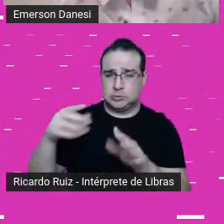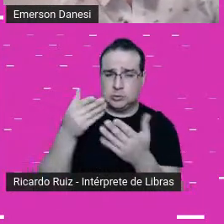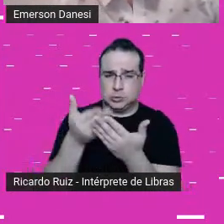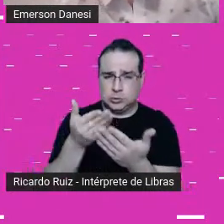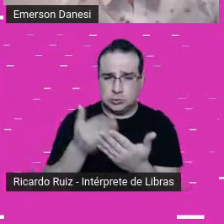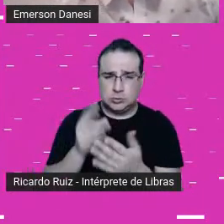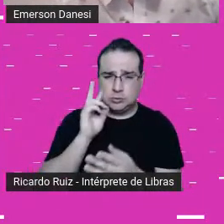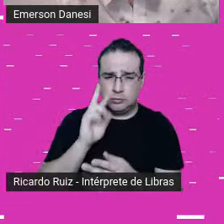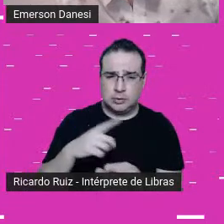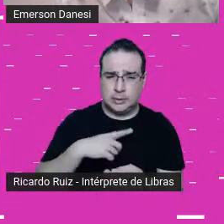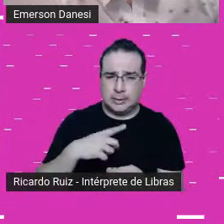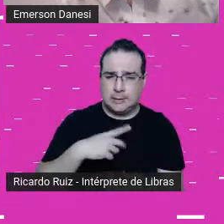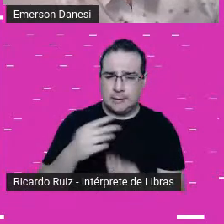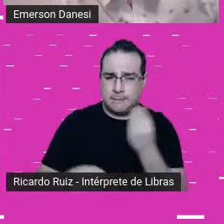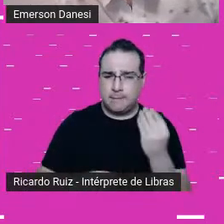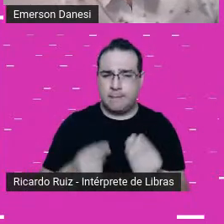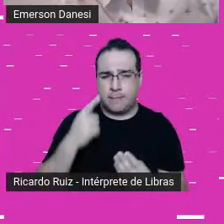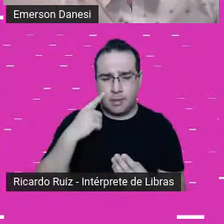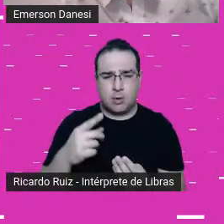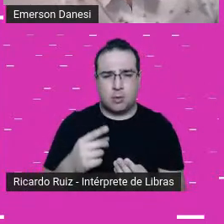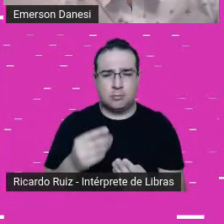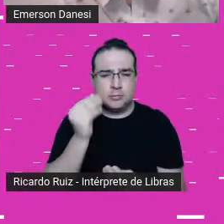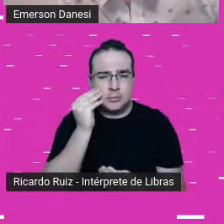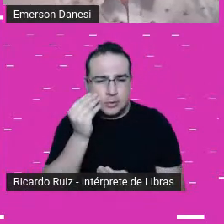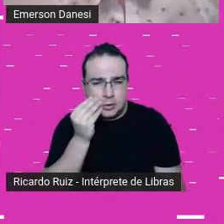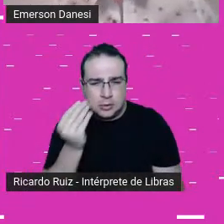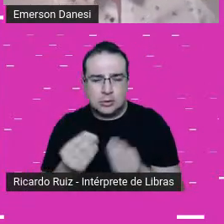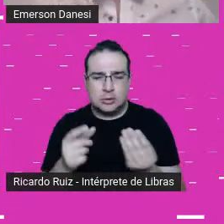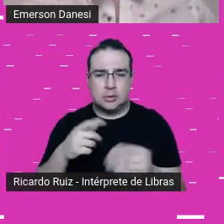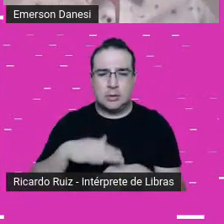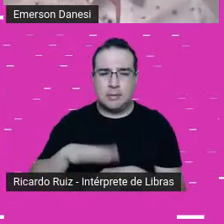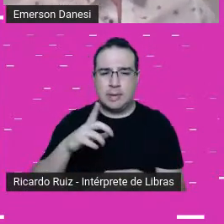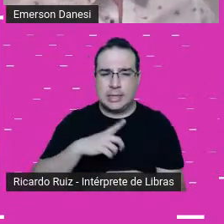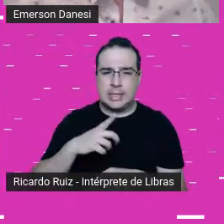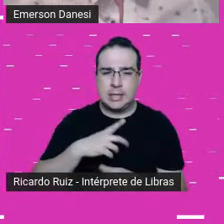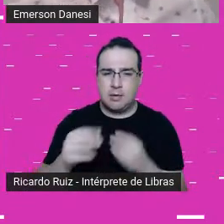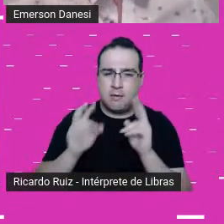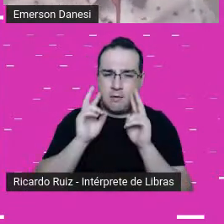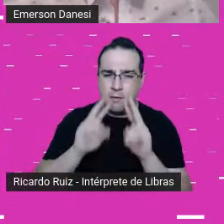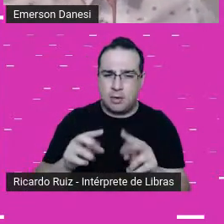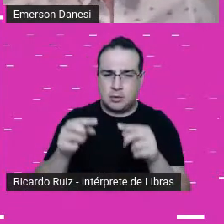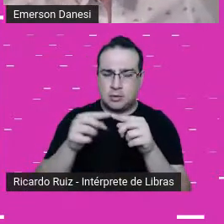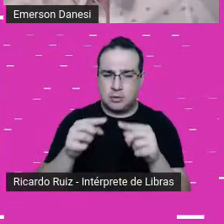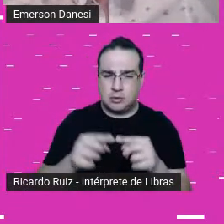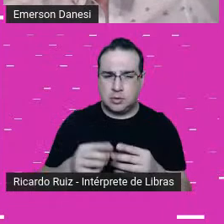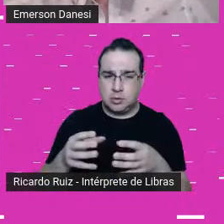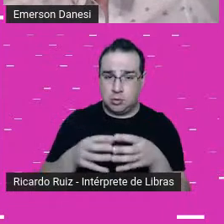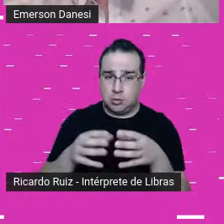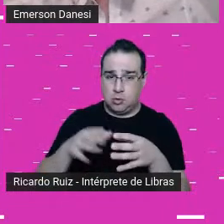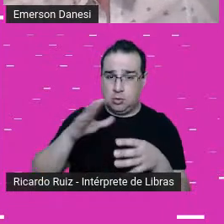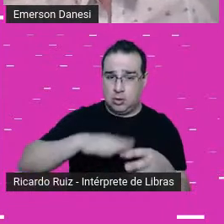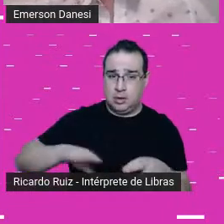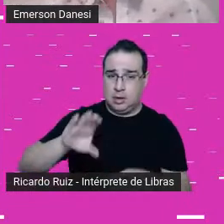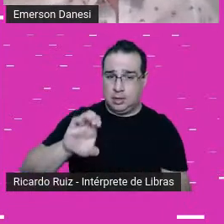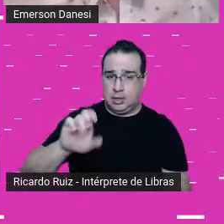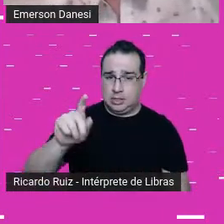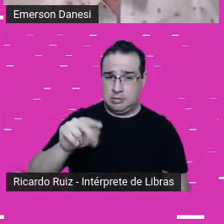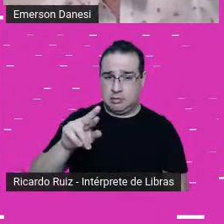olhou e experimentou muito o que seria, ele estava olhando para os expressionistas,